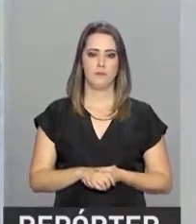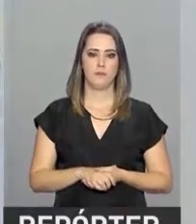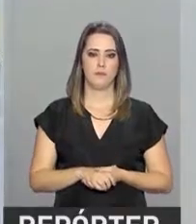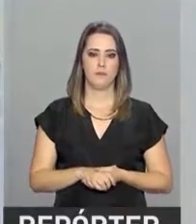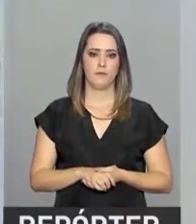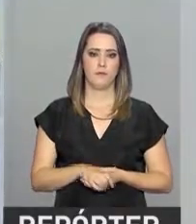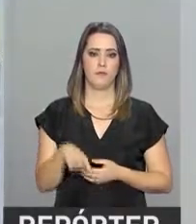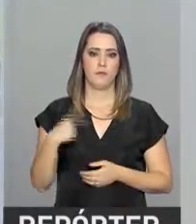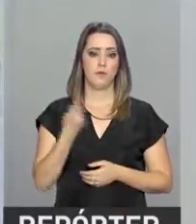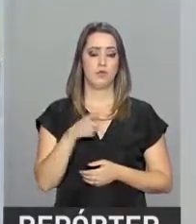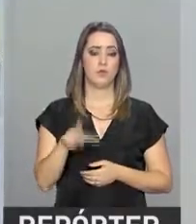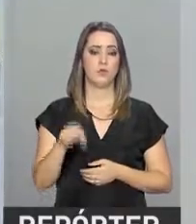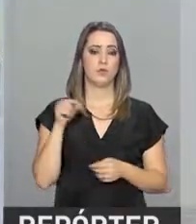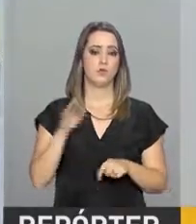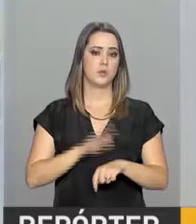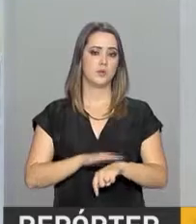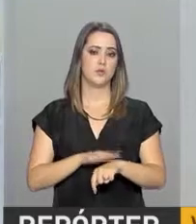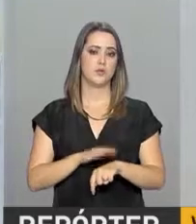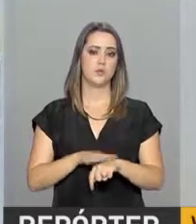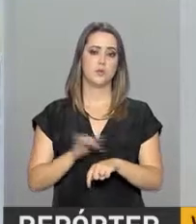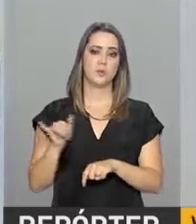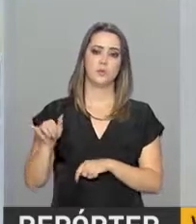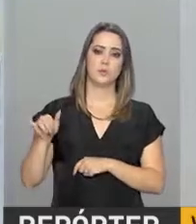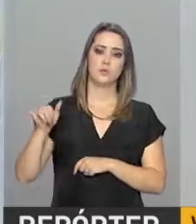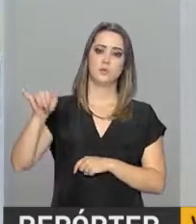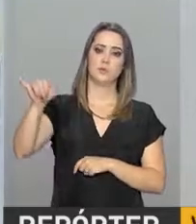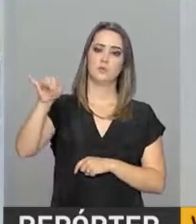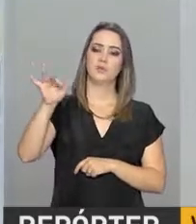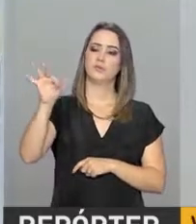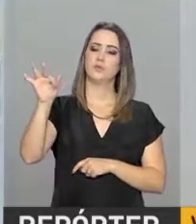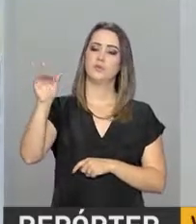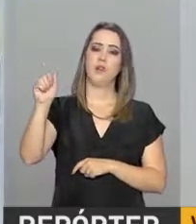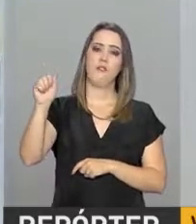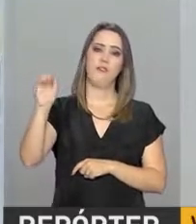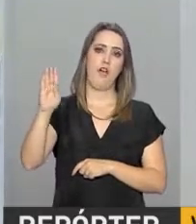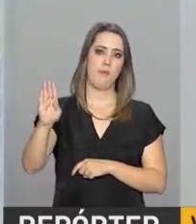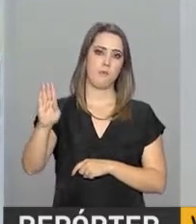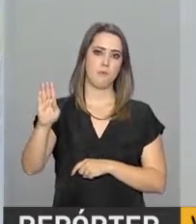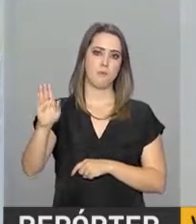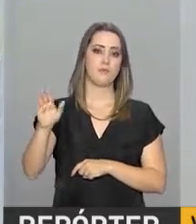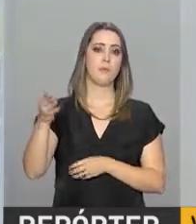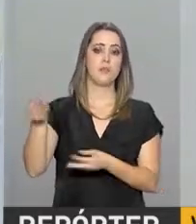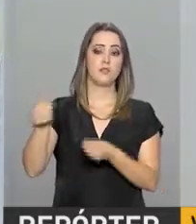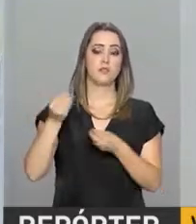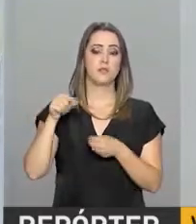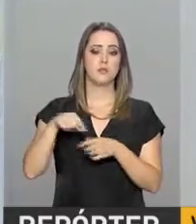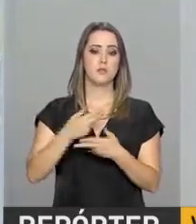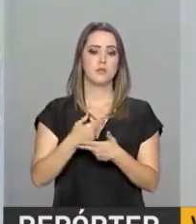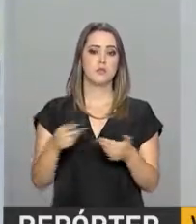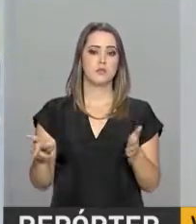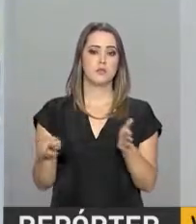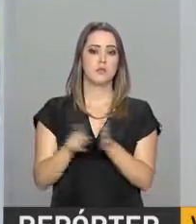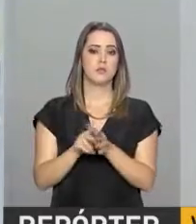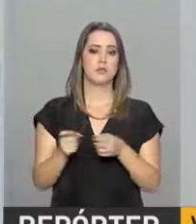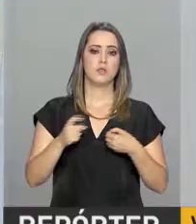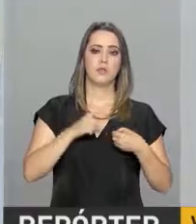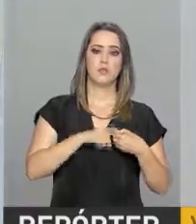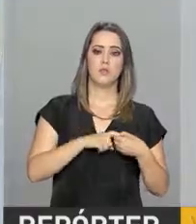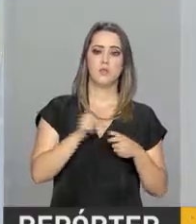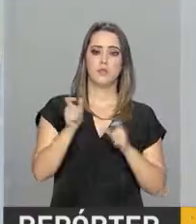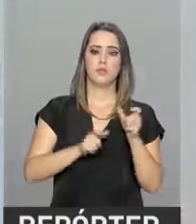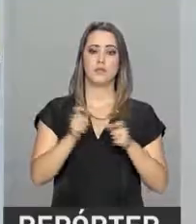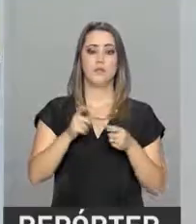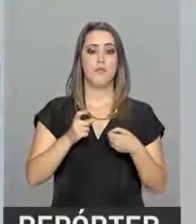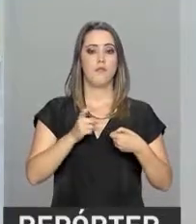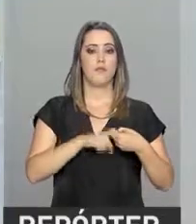optamos neste momento por transporte com aeronaves na força aérea brasileira que estão trazendo equipamentos e no retorno elas retornam com